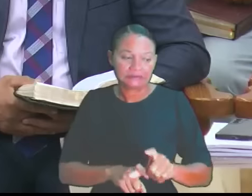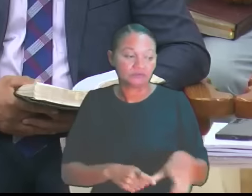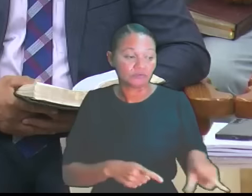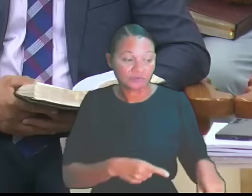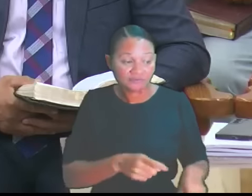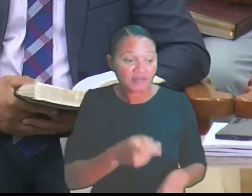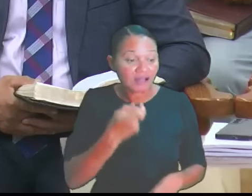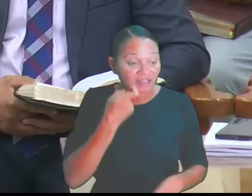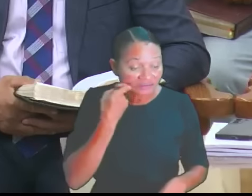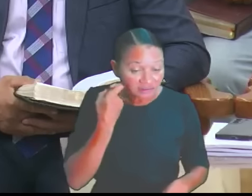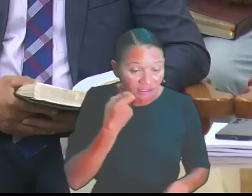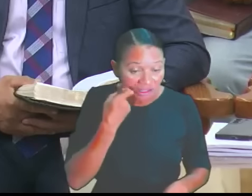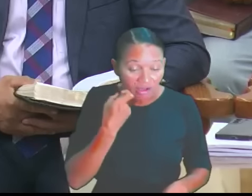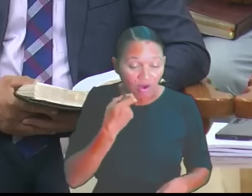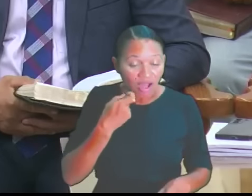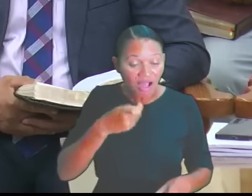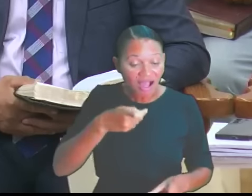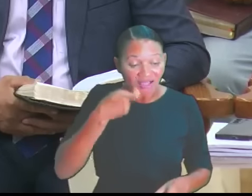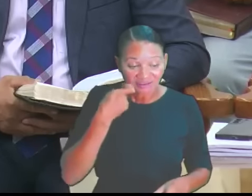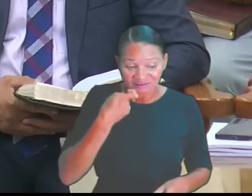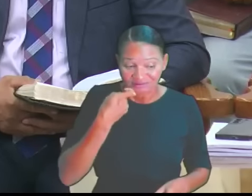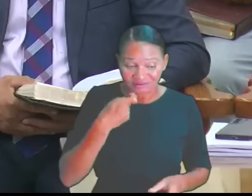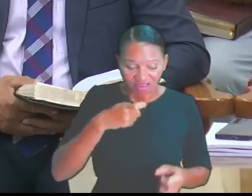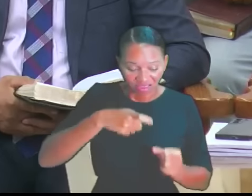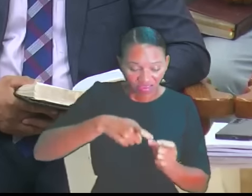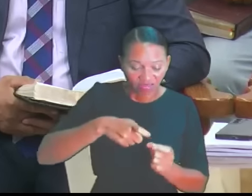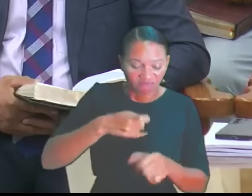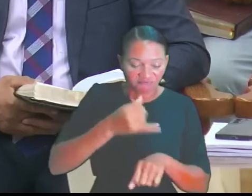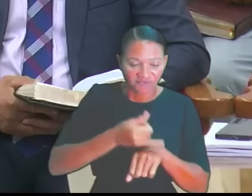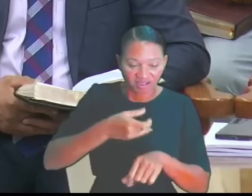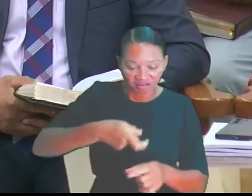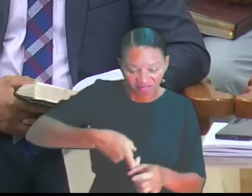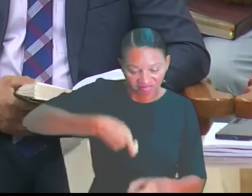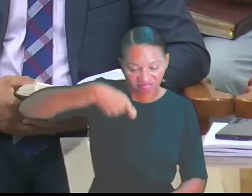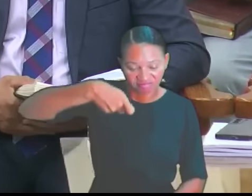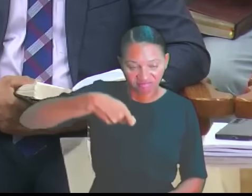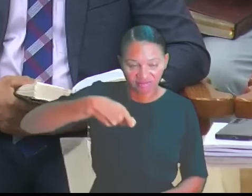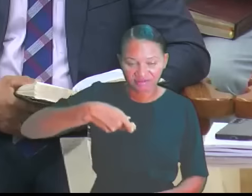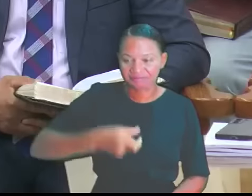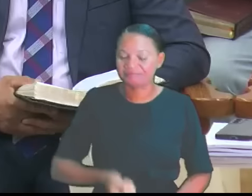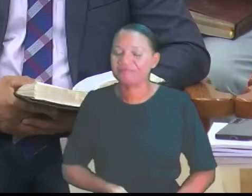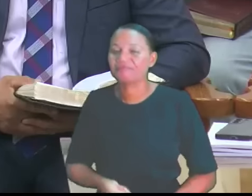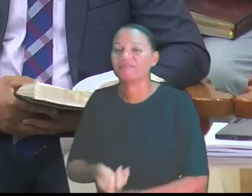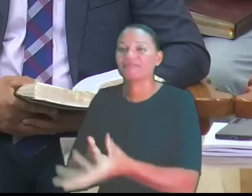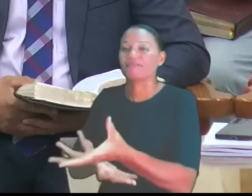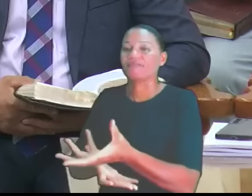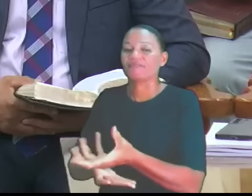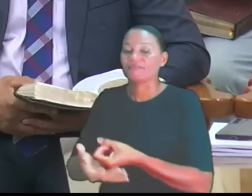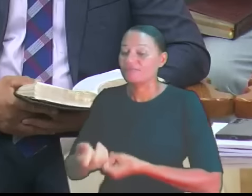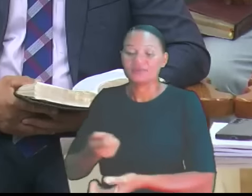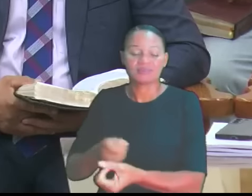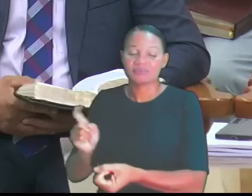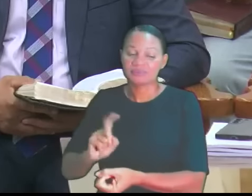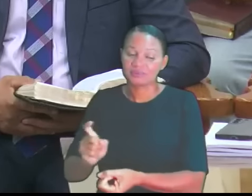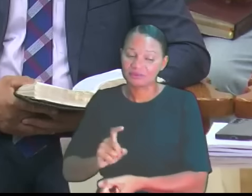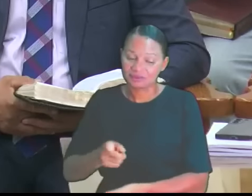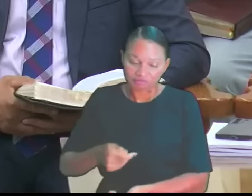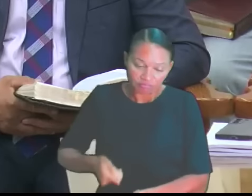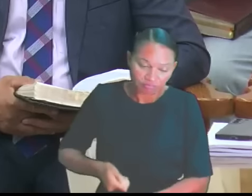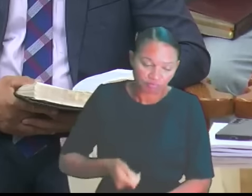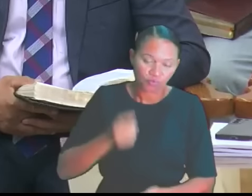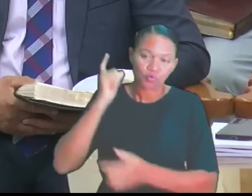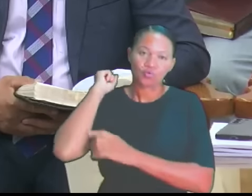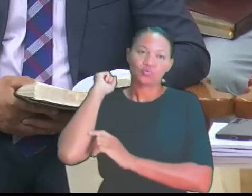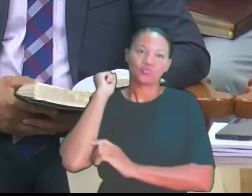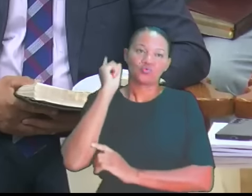anzol. Quando era para abastecer só a casa de Pedro, você mete a rede. Mas papai disse: olha, é anzol. Você pega o peixe e tira a